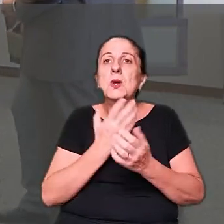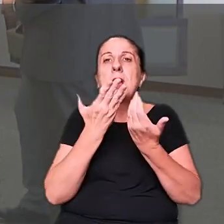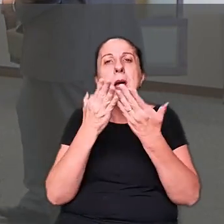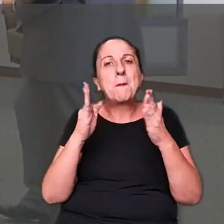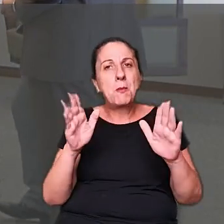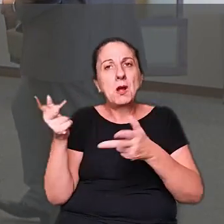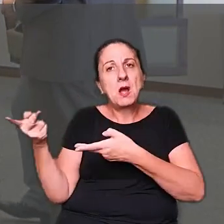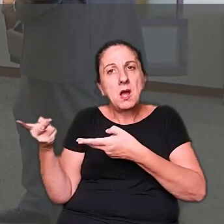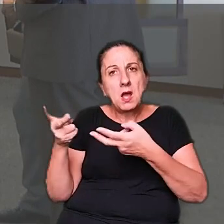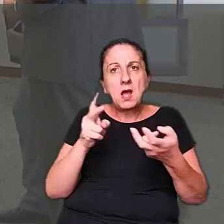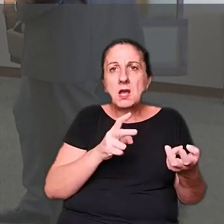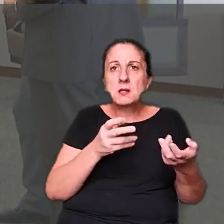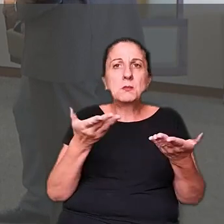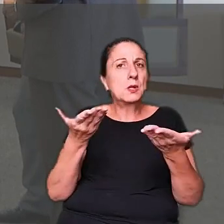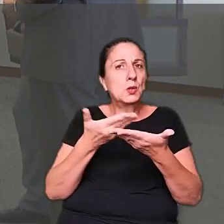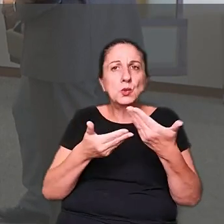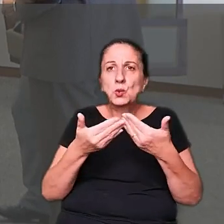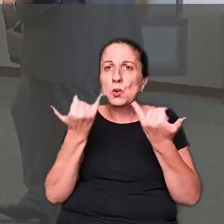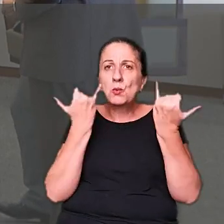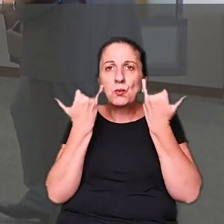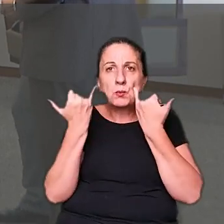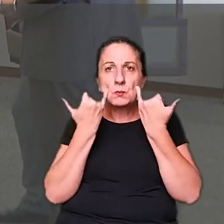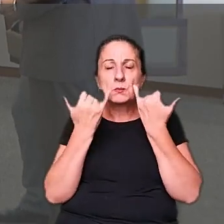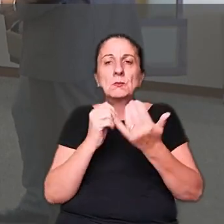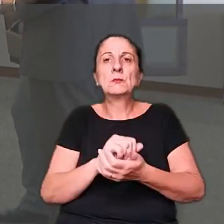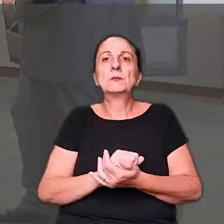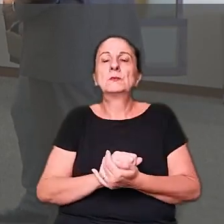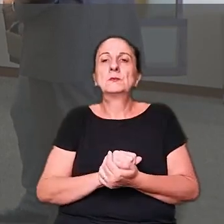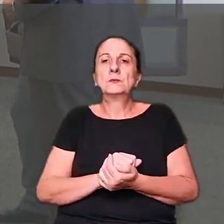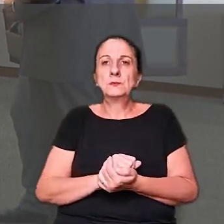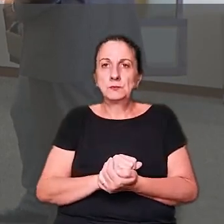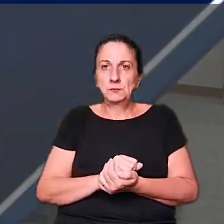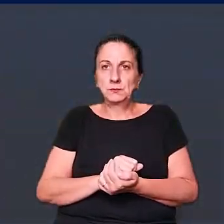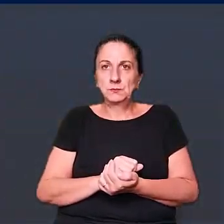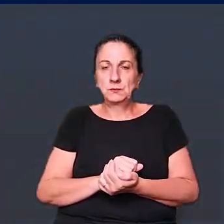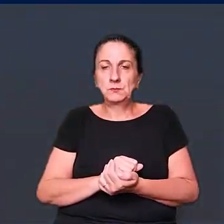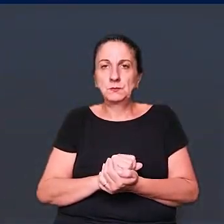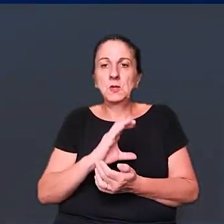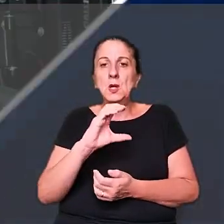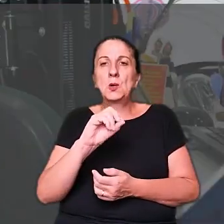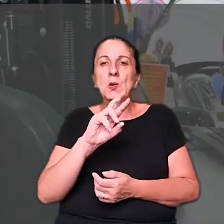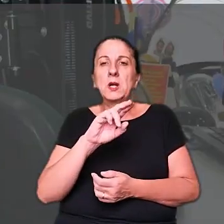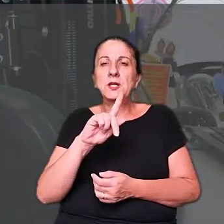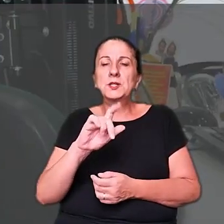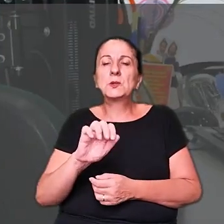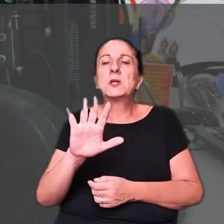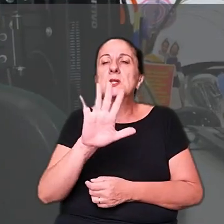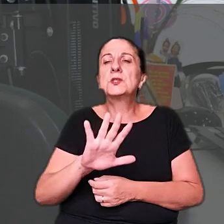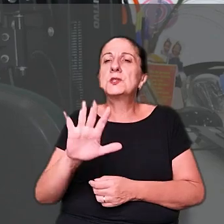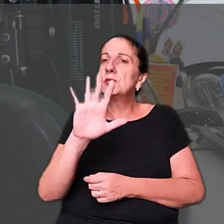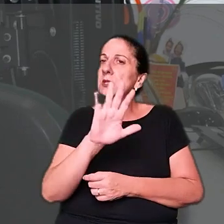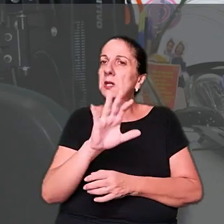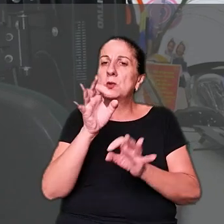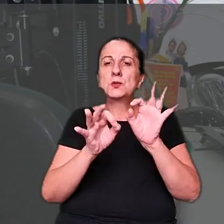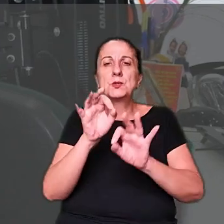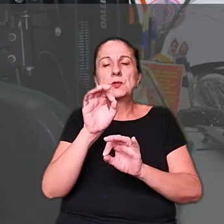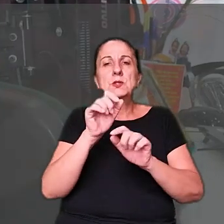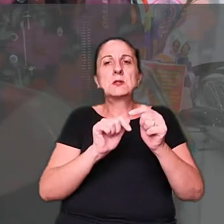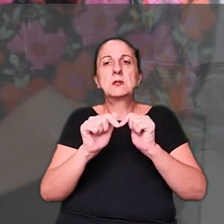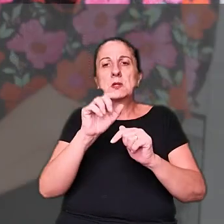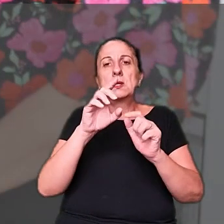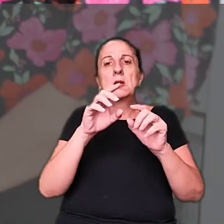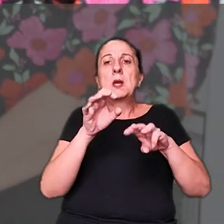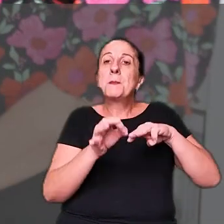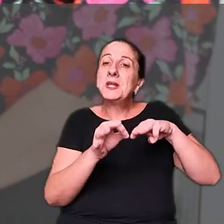com as portas abertas para receber todas essas informações. A Corregedora-Geral da Justiça do